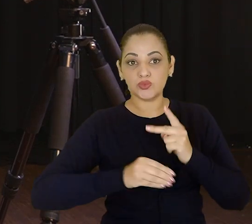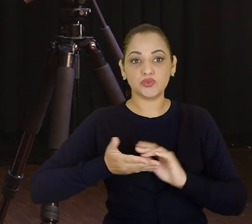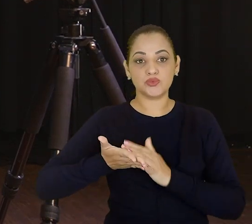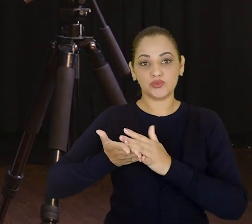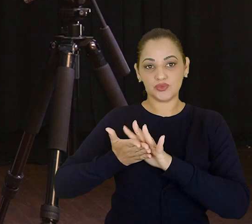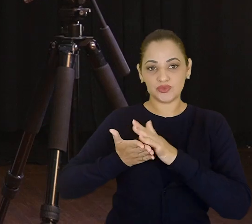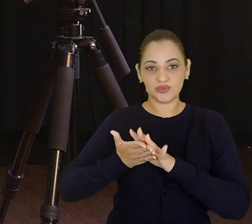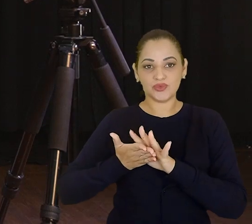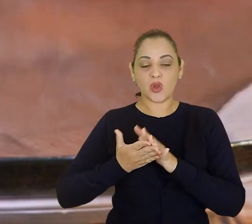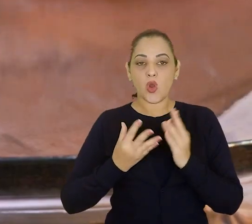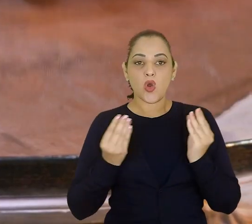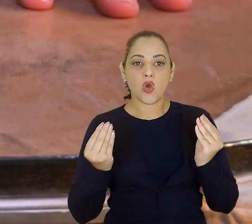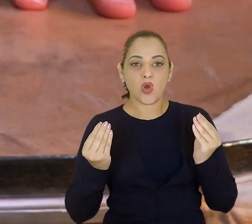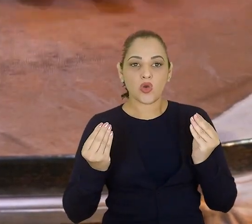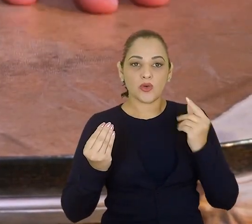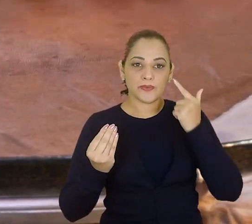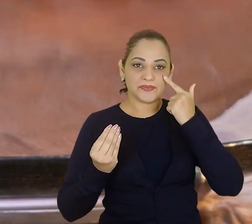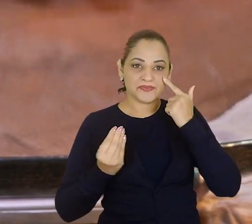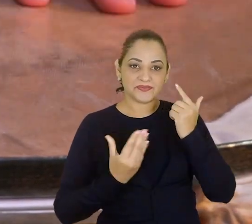dum, dum, dum, dum, dum.